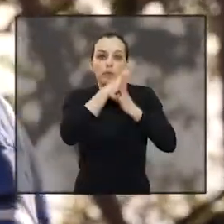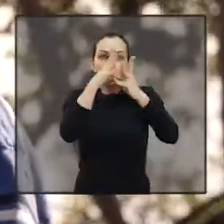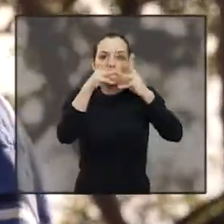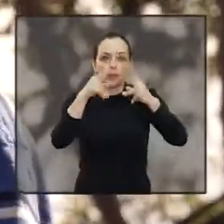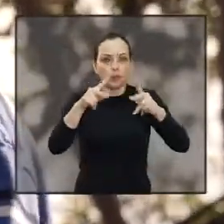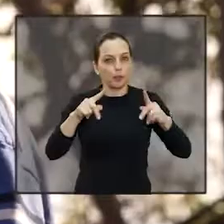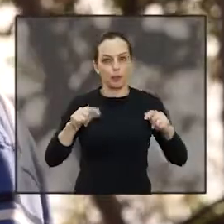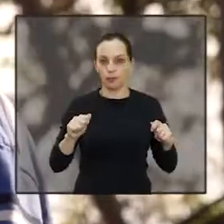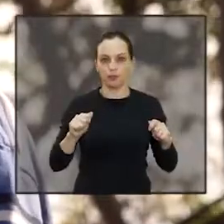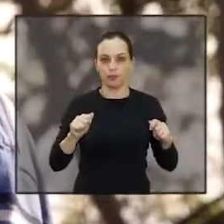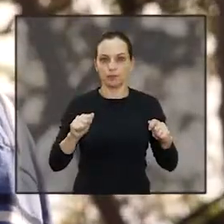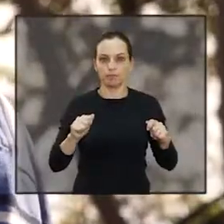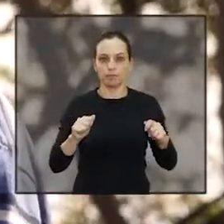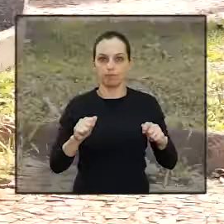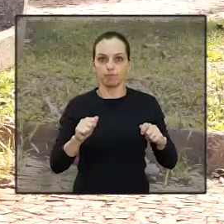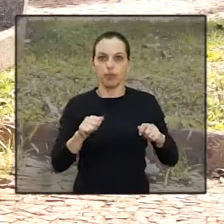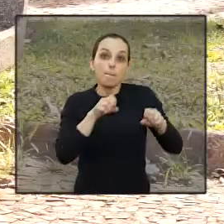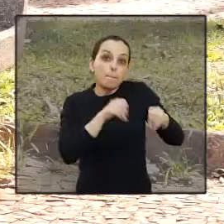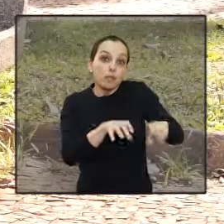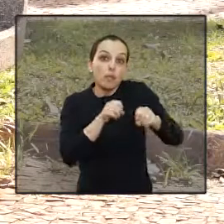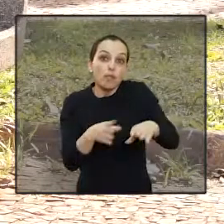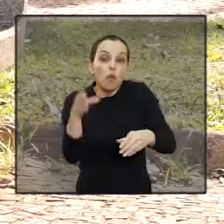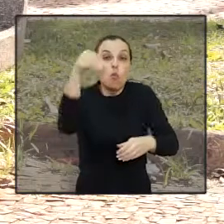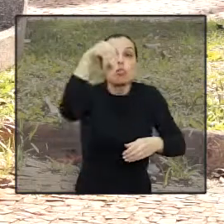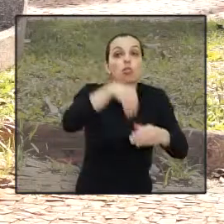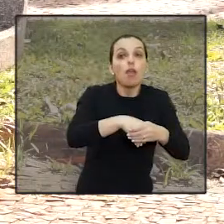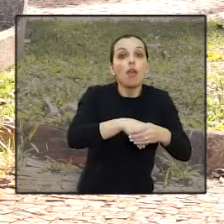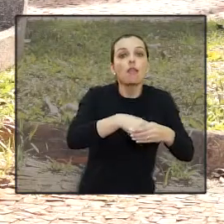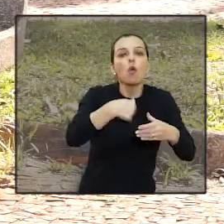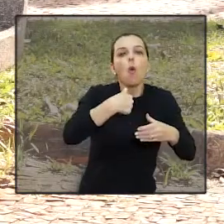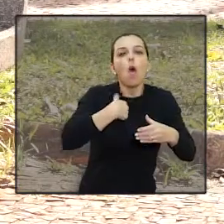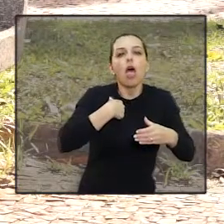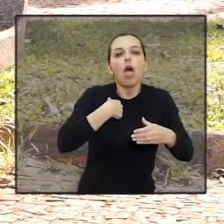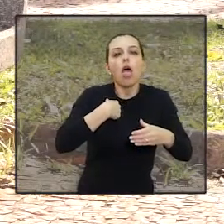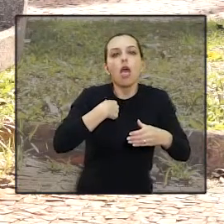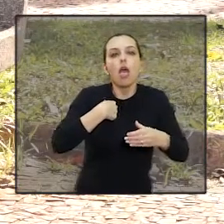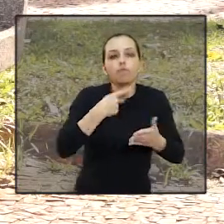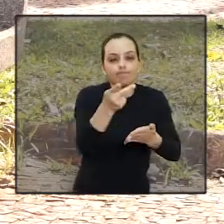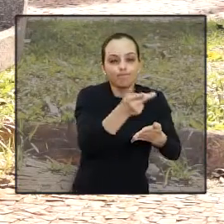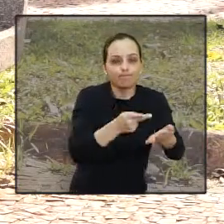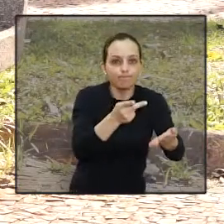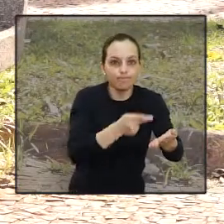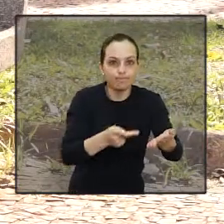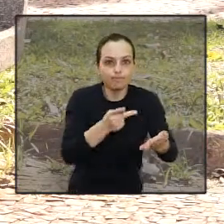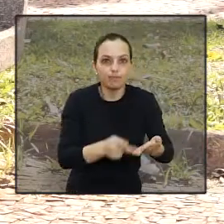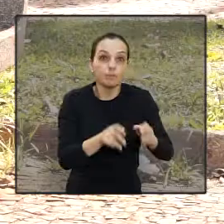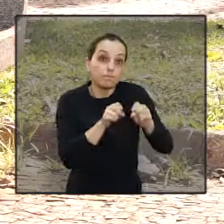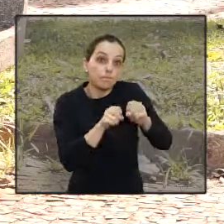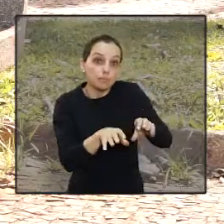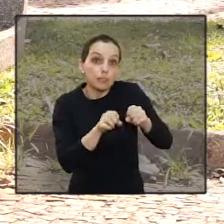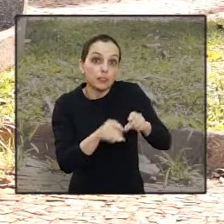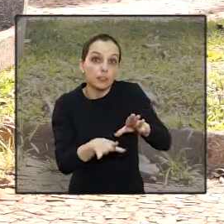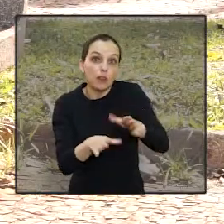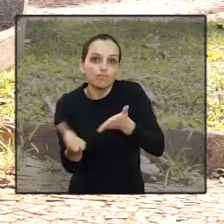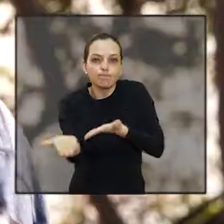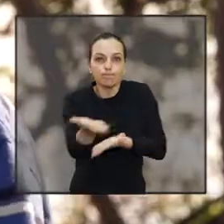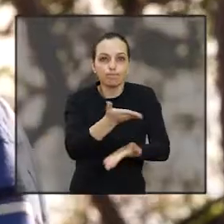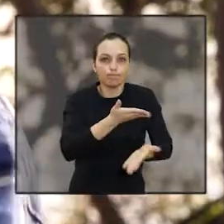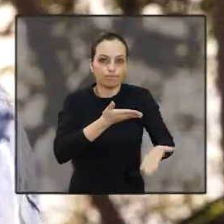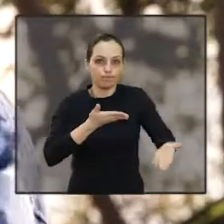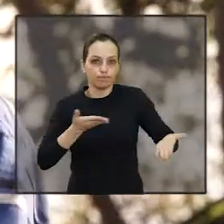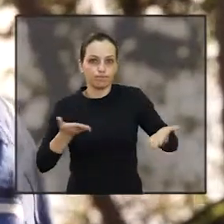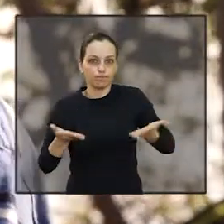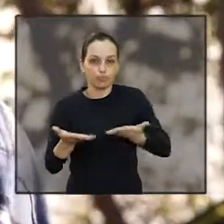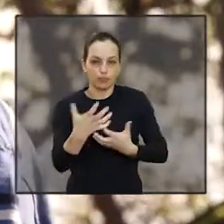mais de alguma coisa chamada preconceito. Então a minha poesia é muito forte também dentro desse meio,